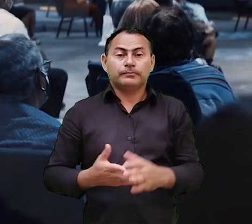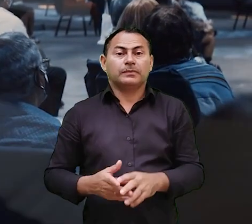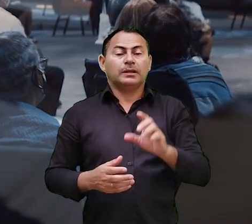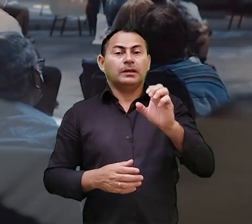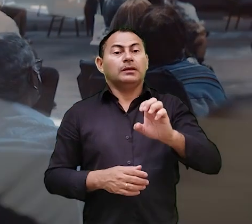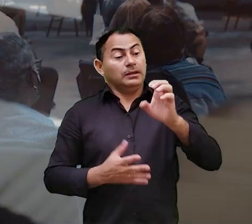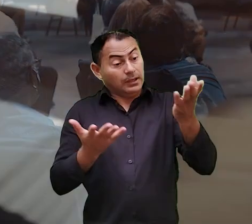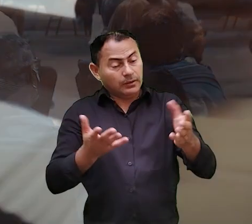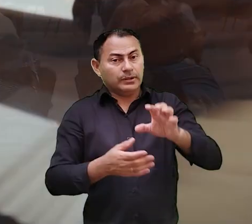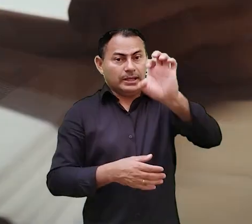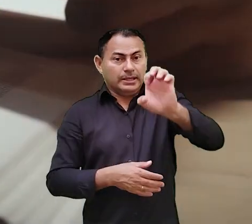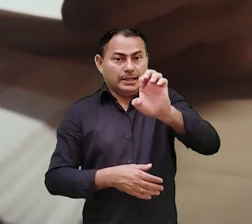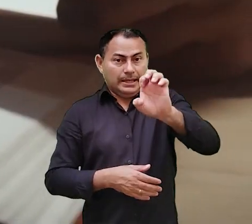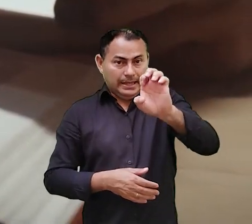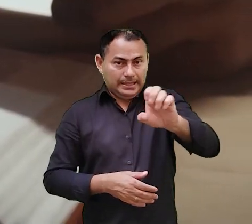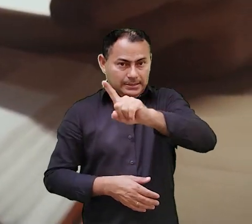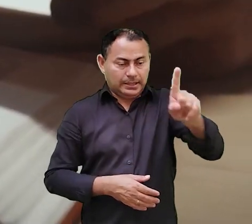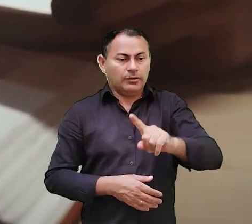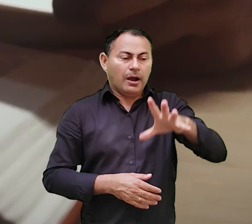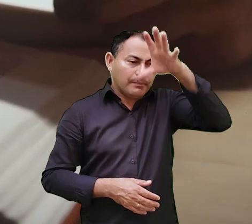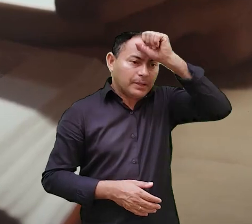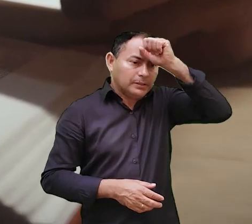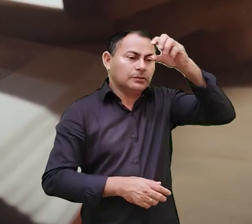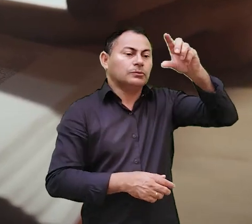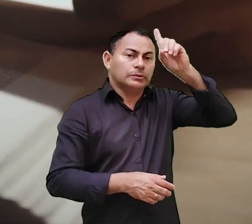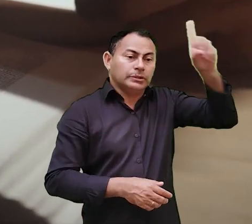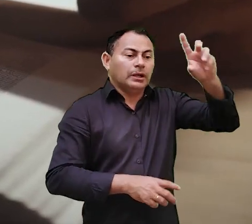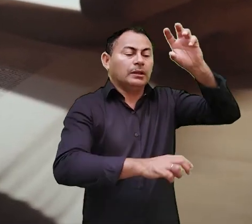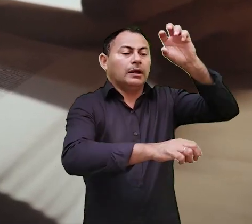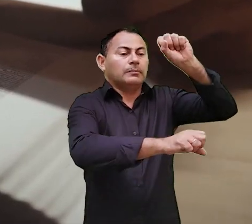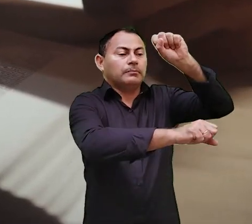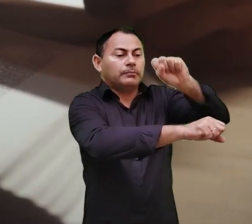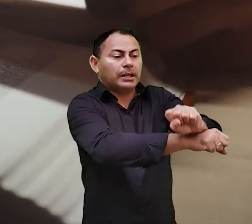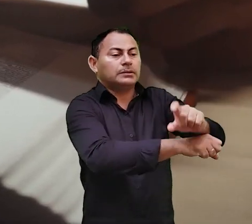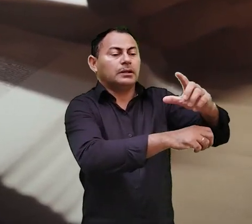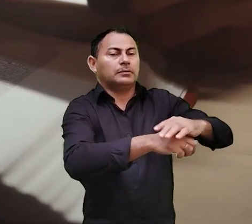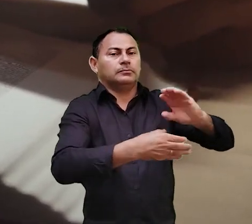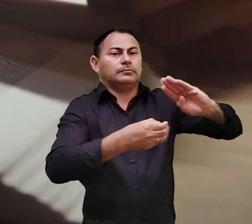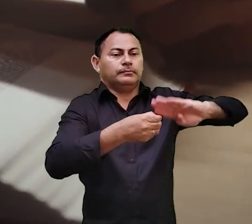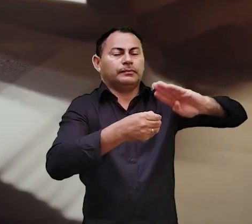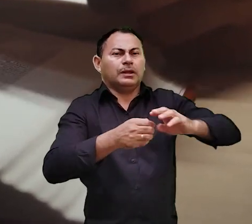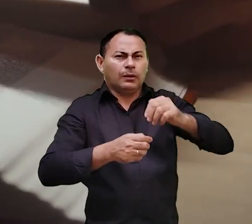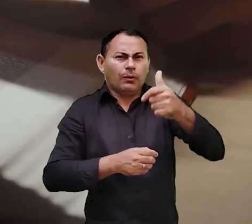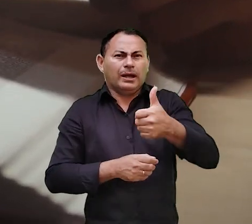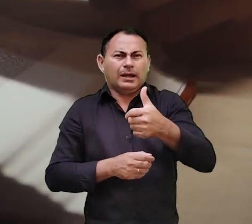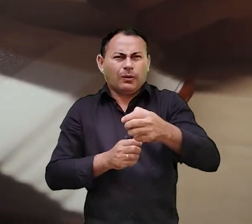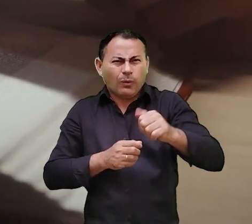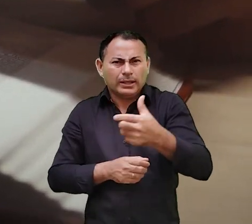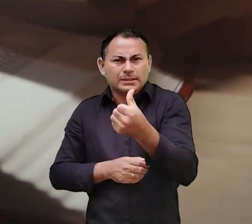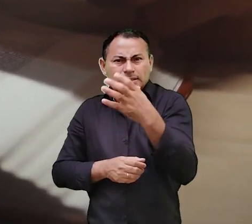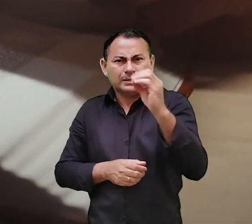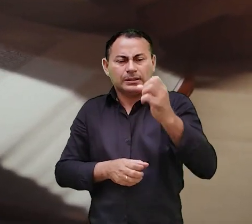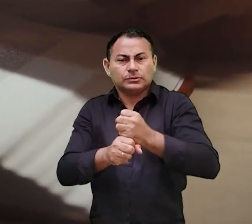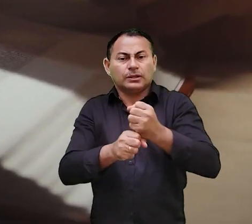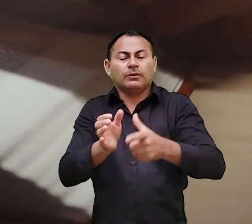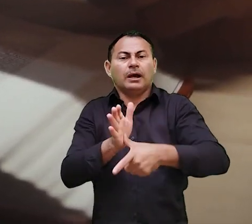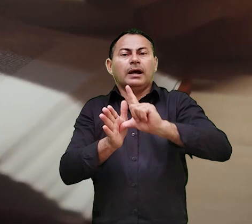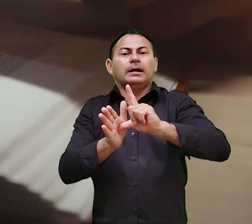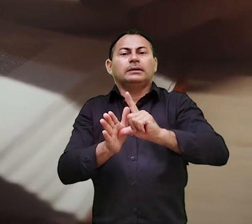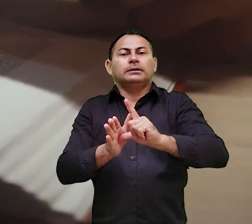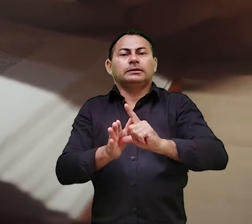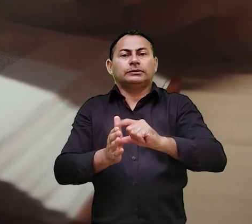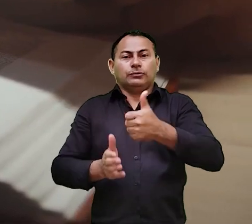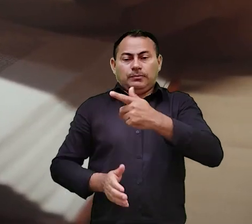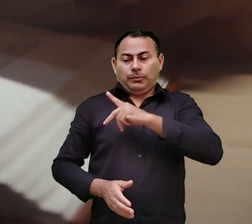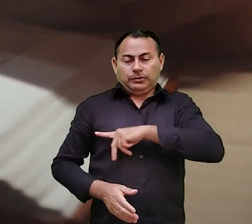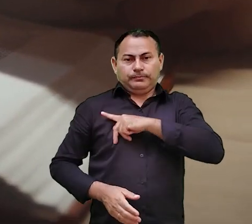vidas. Foi isso que Ezequiel aprendeu nos dias de cativeiro, quase 600 anos antes do apóstolo Paulo pregar o Evangelho em